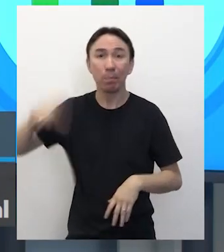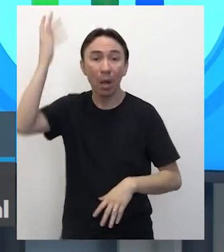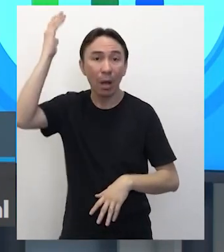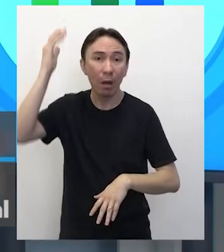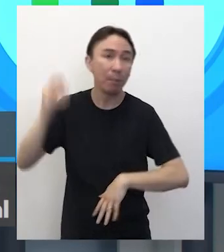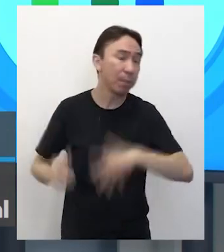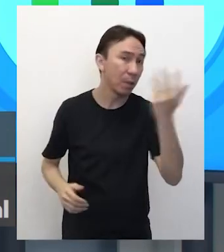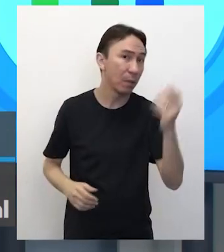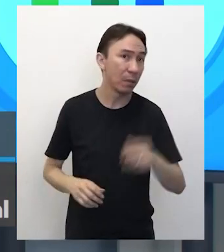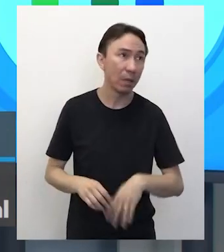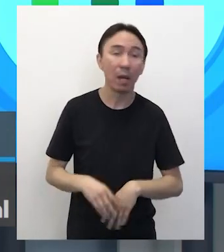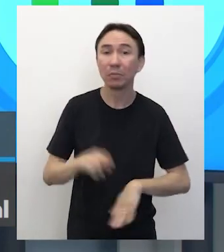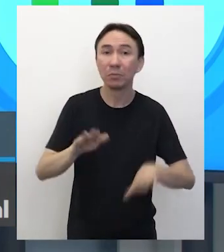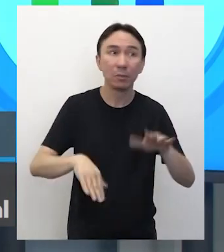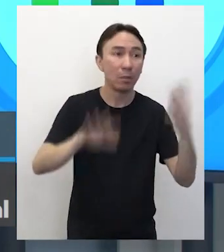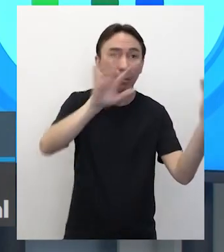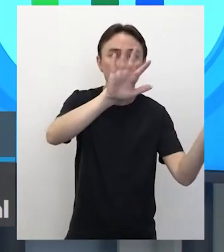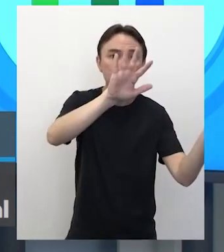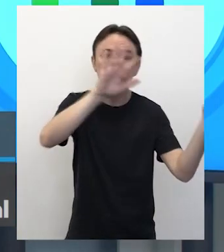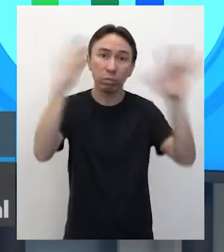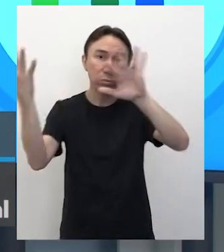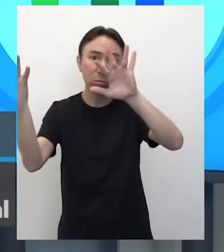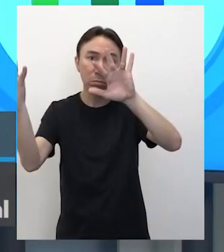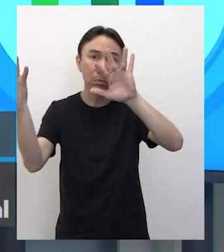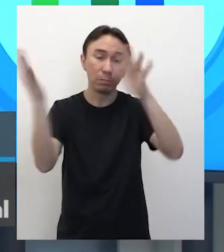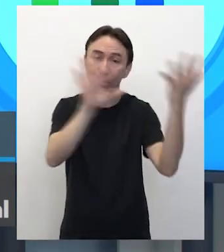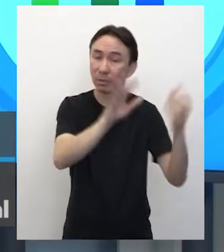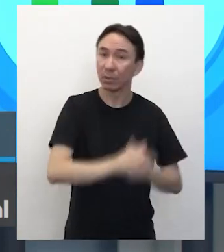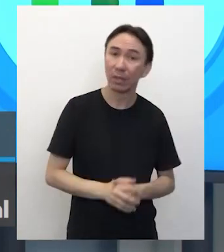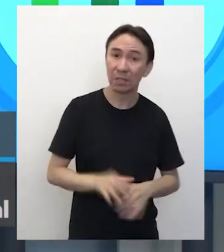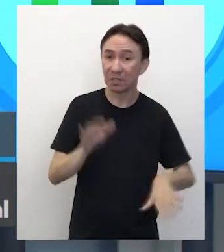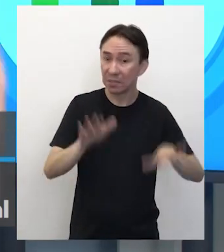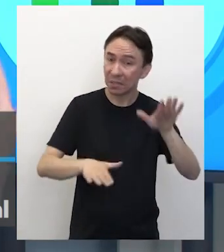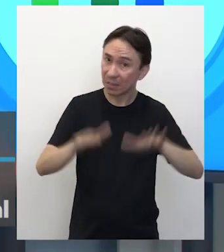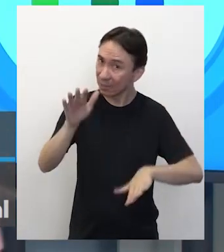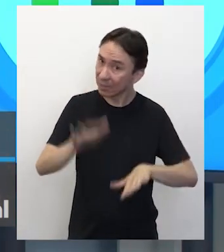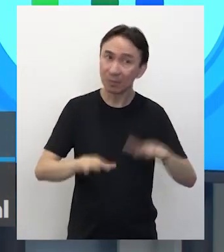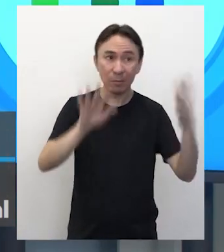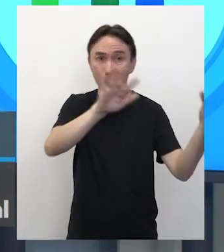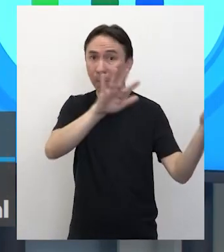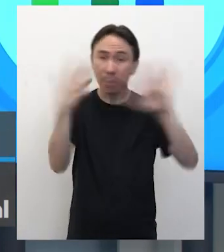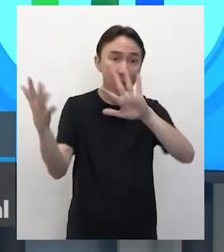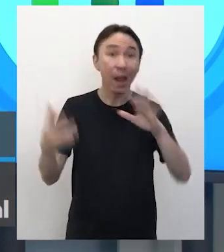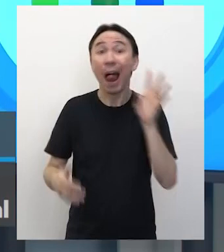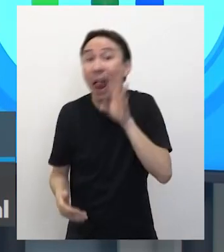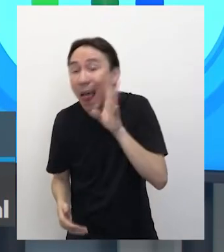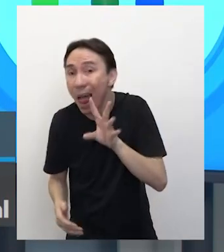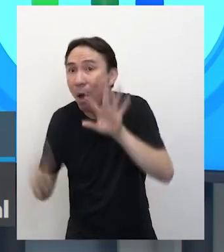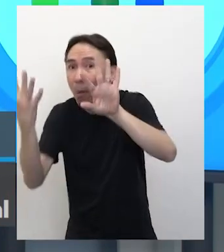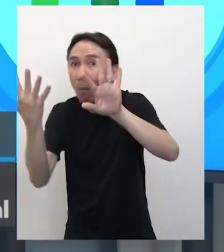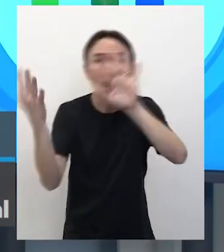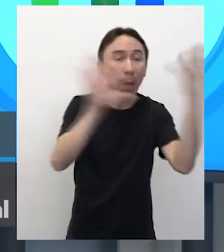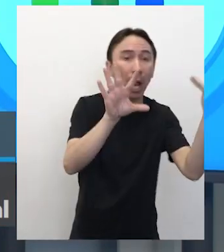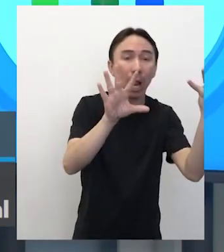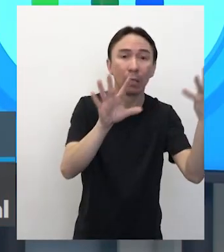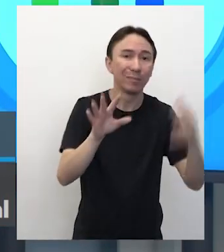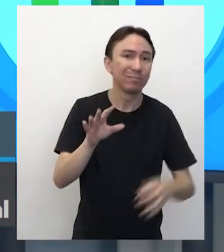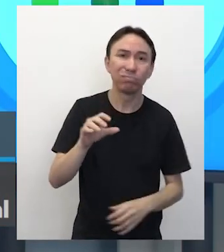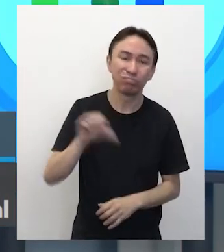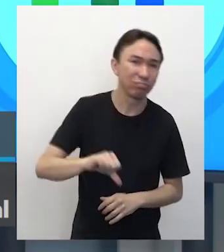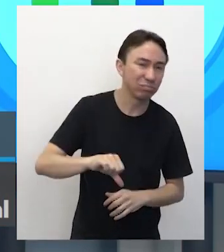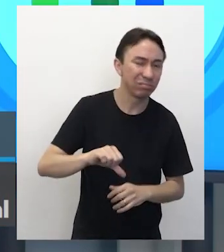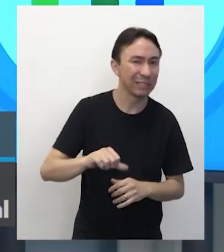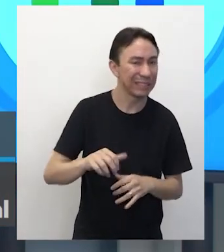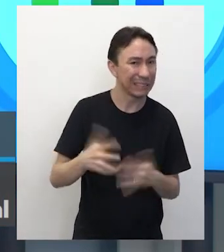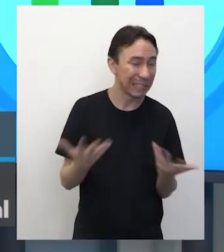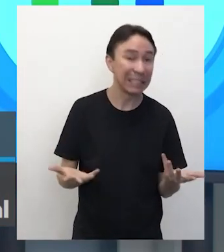podem ser várias, podem ser mudanças legais, podem ser mudanças não tão legais. Mas a gente, como é que a